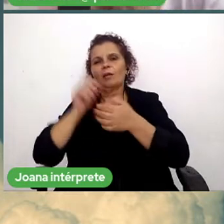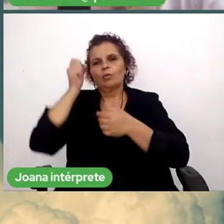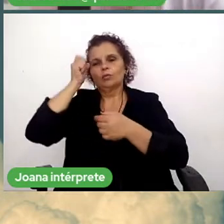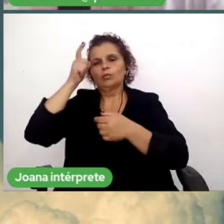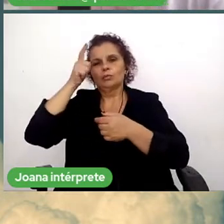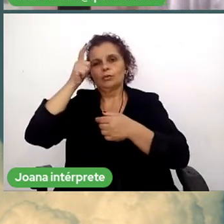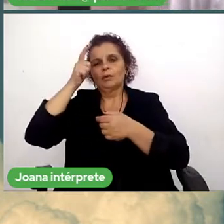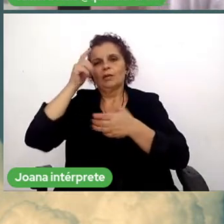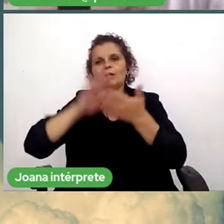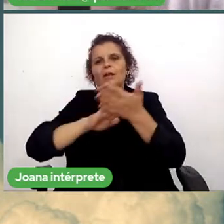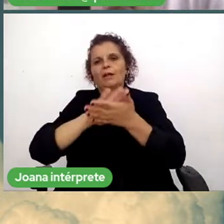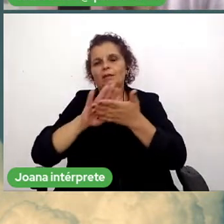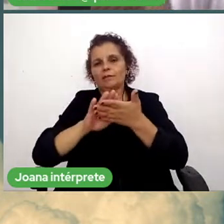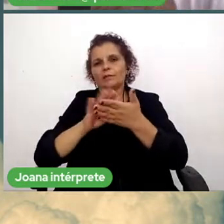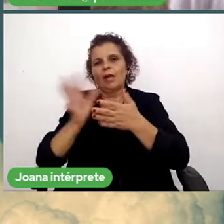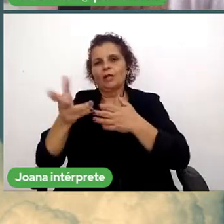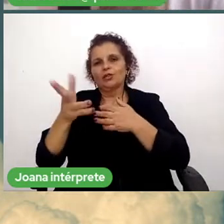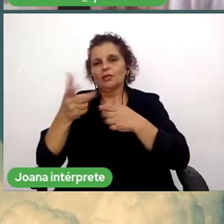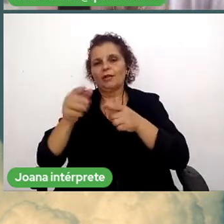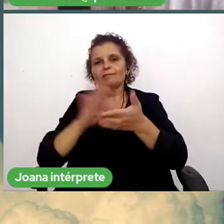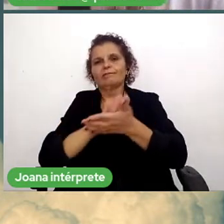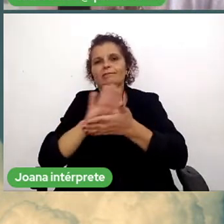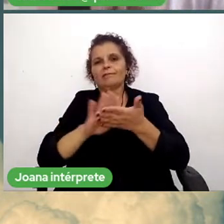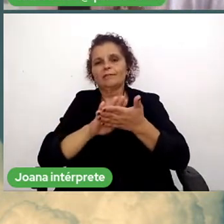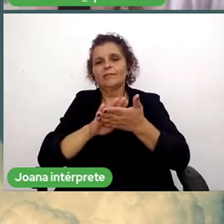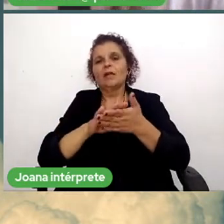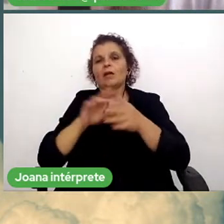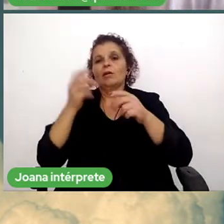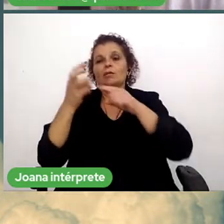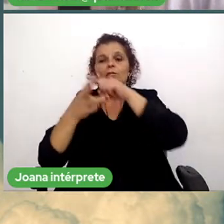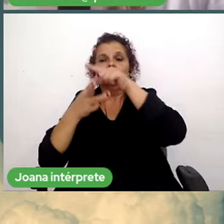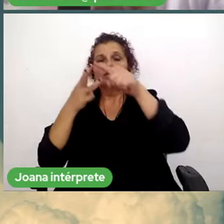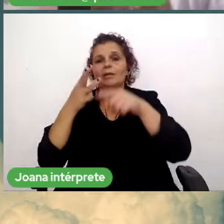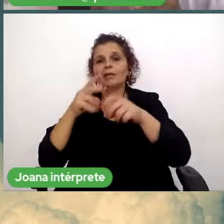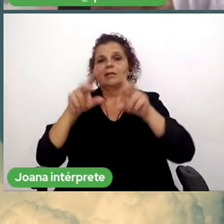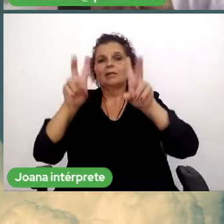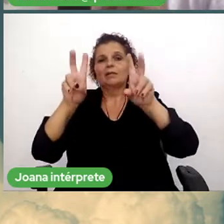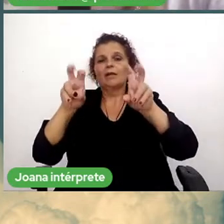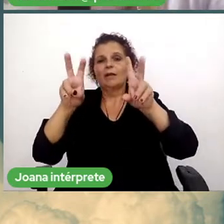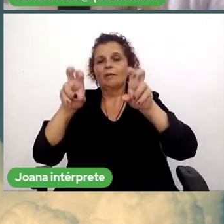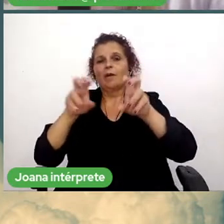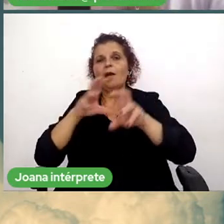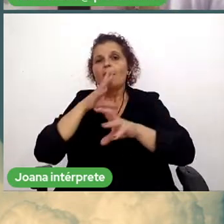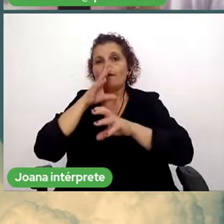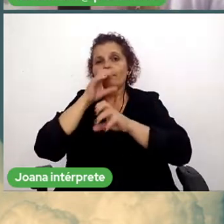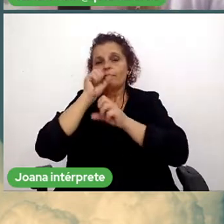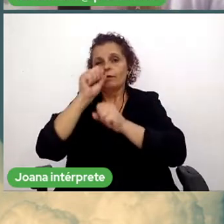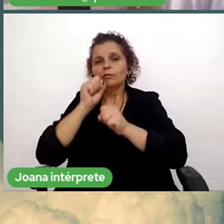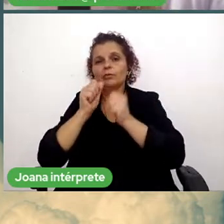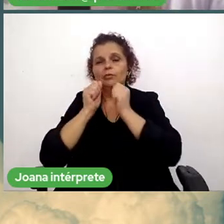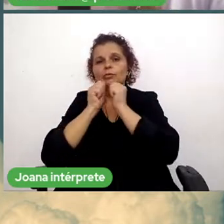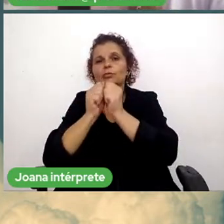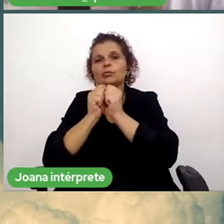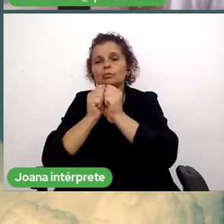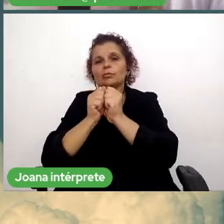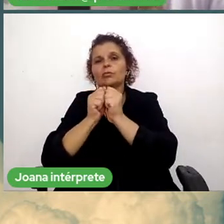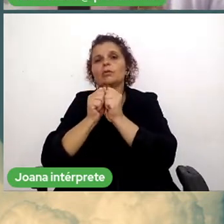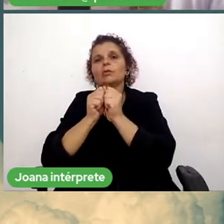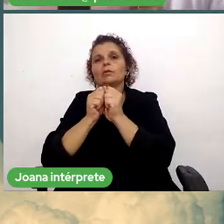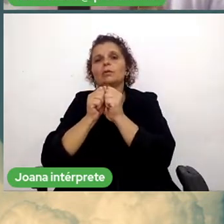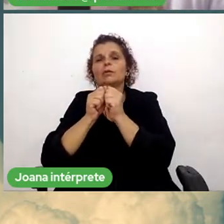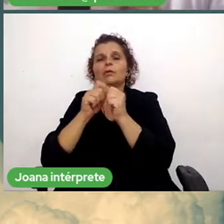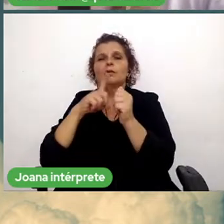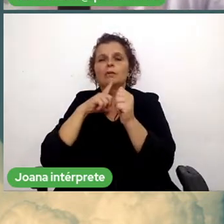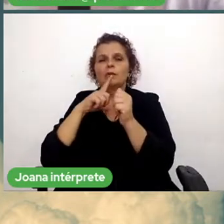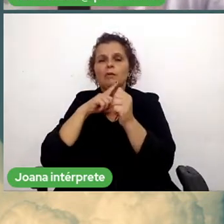sem falar de agilidade. São 3 temas super fortes e que juntos eles têm, digamos assim,